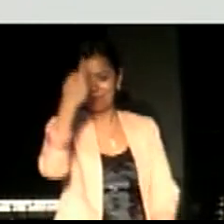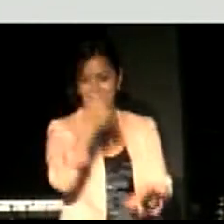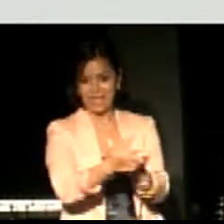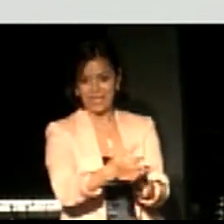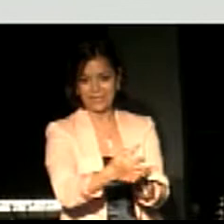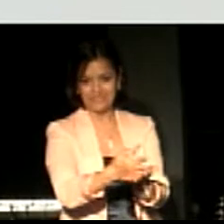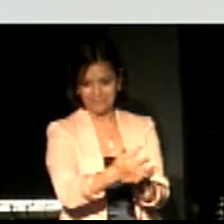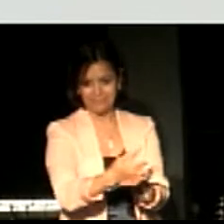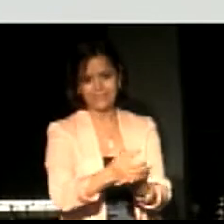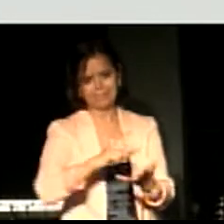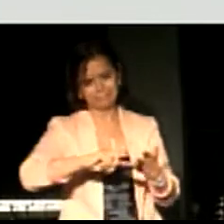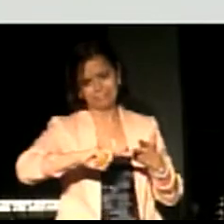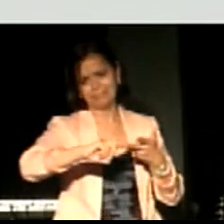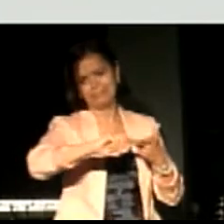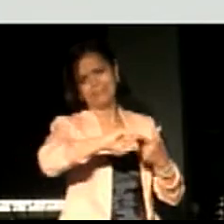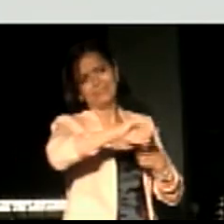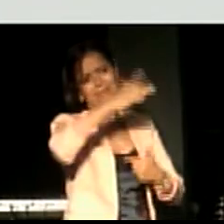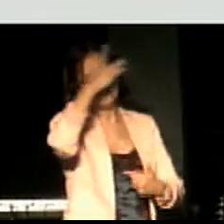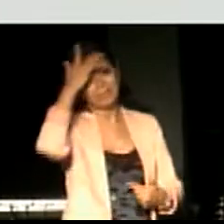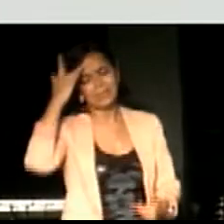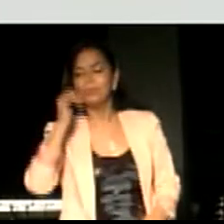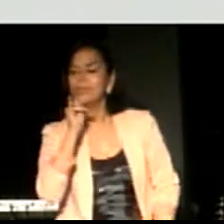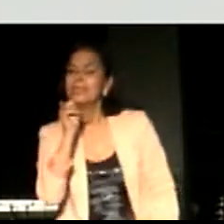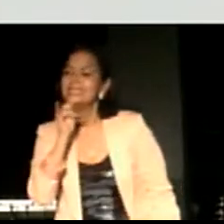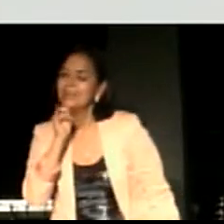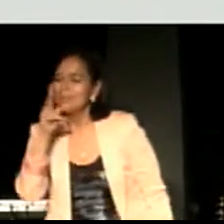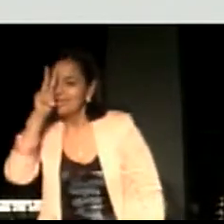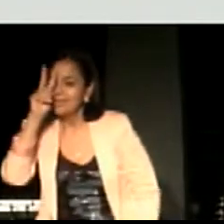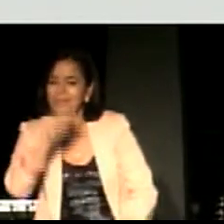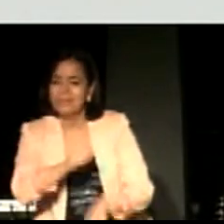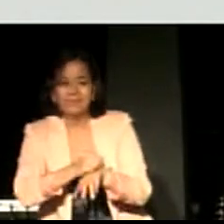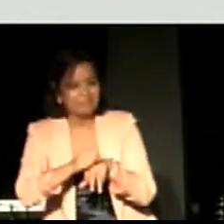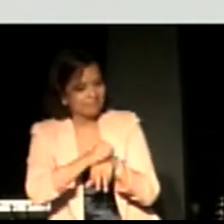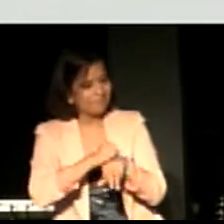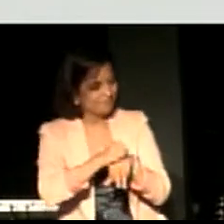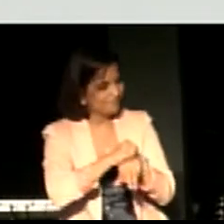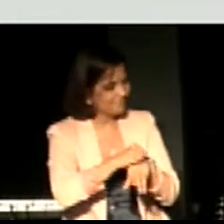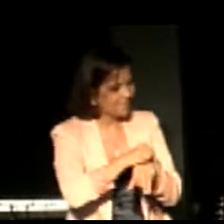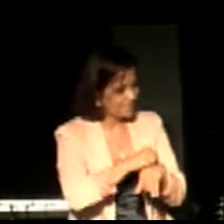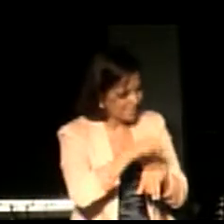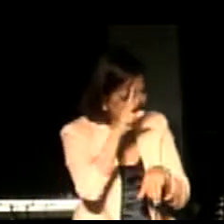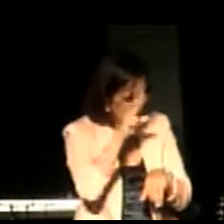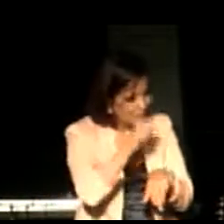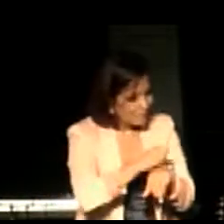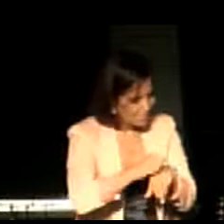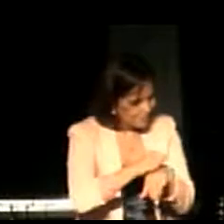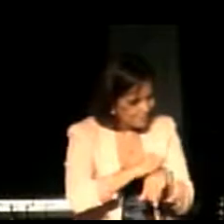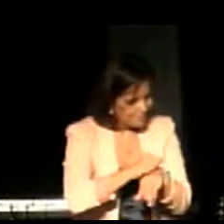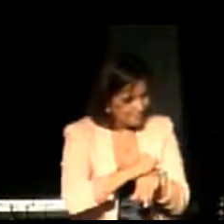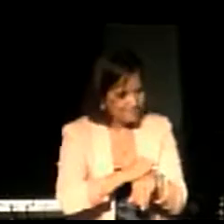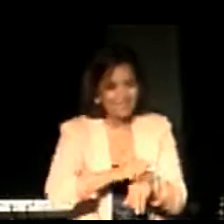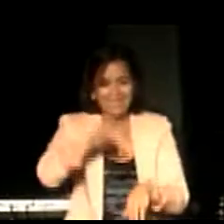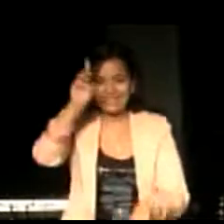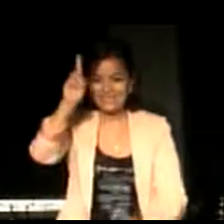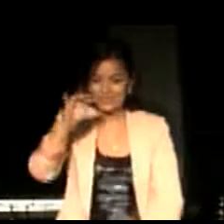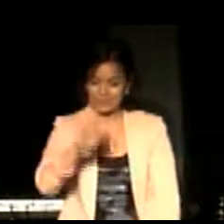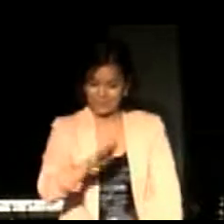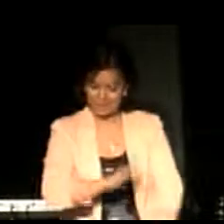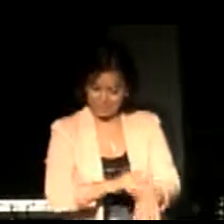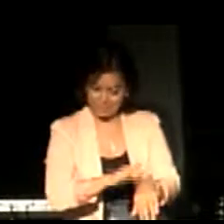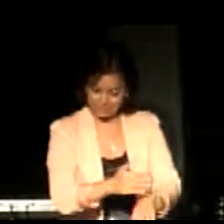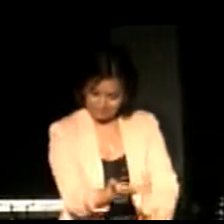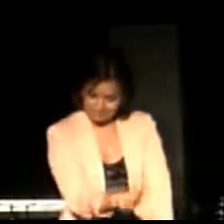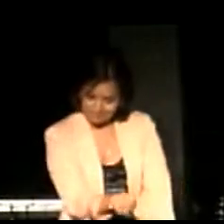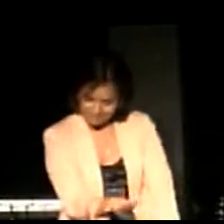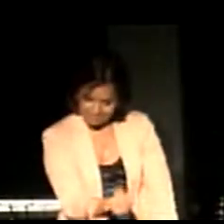Nós temos vários exemplos. Nós temos o exemplo de Abraão. Vocês se lembram de Abraão quando Deus disse para